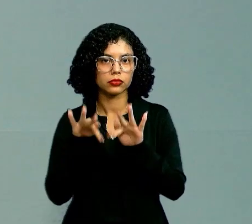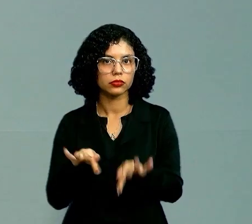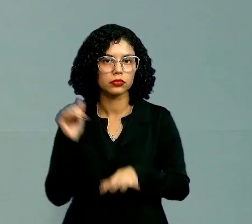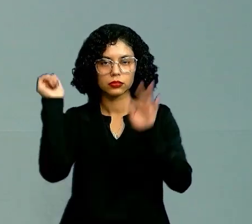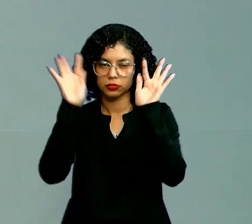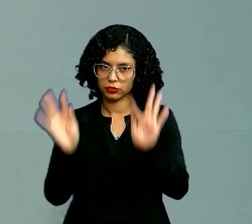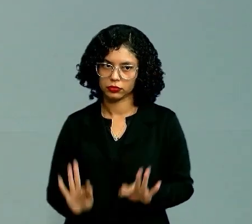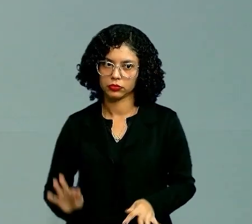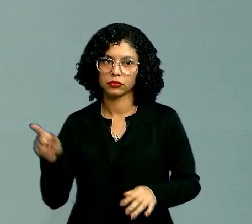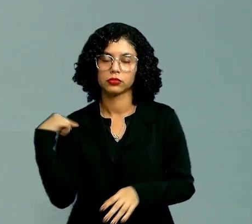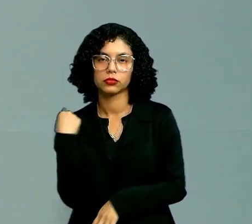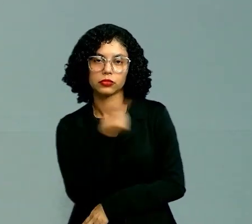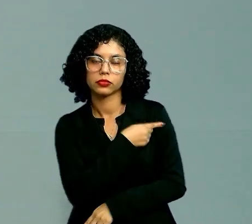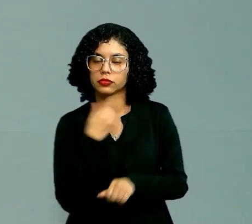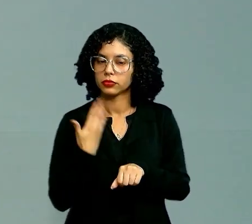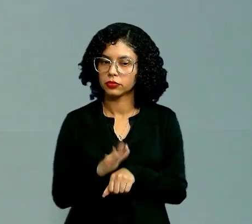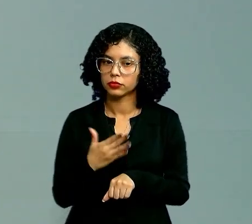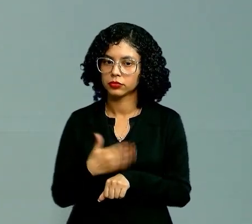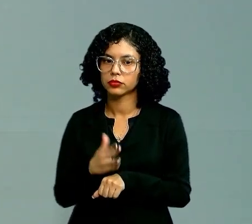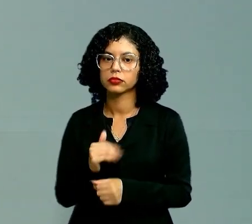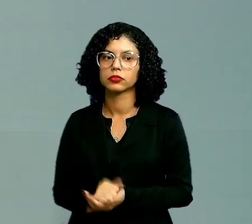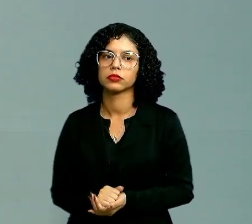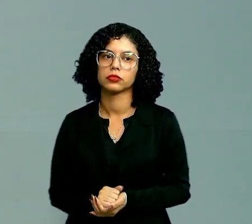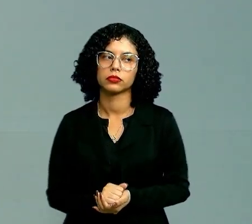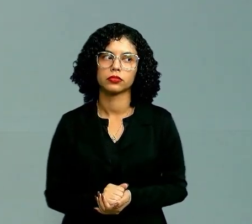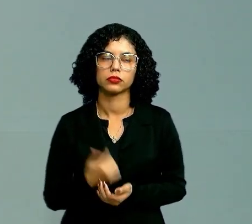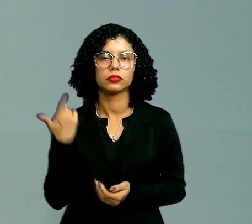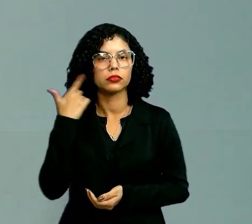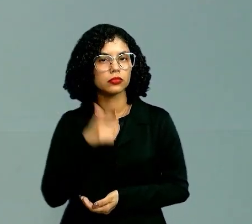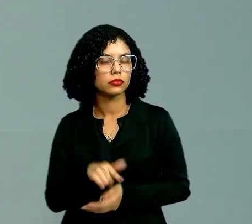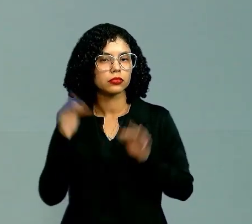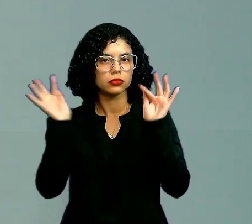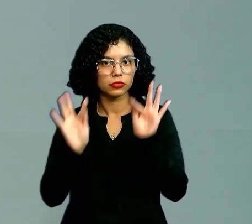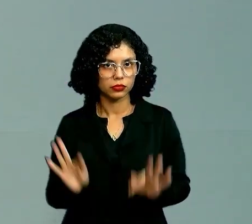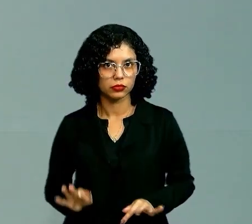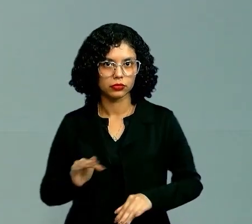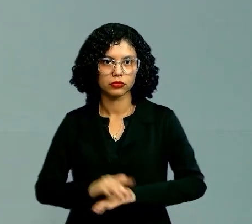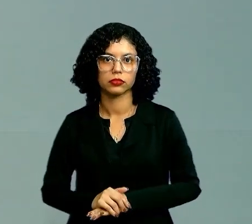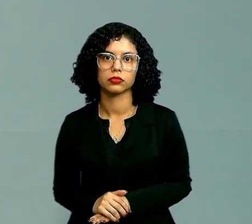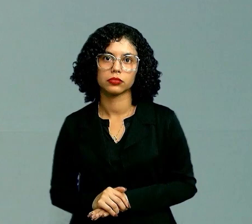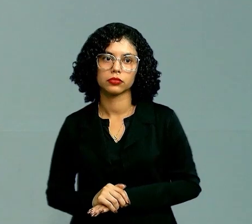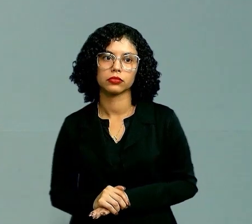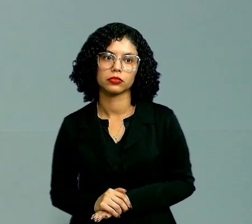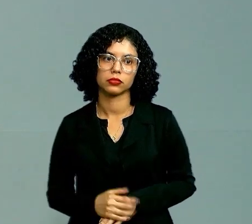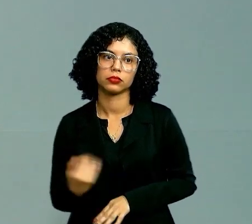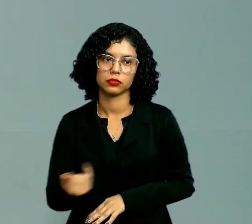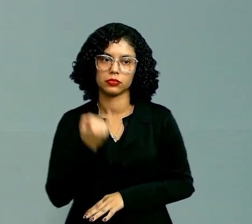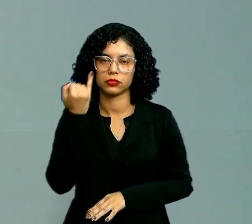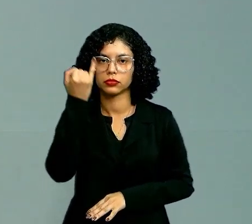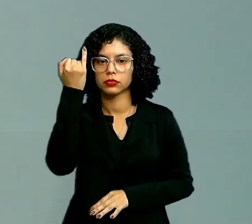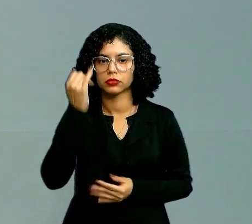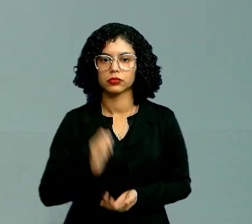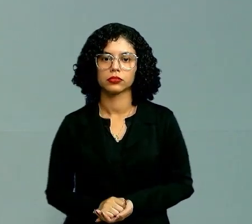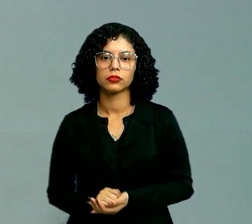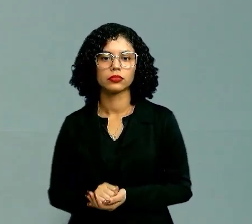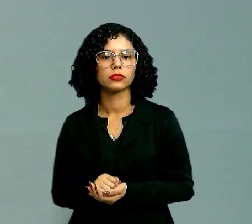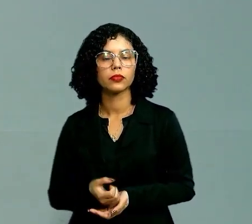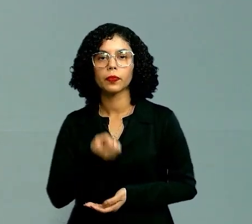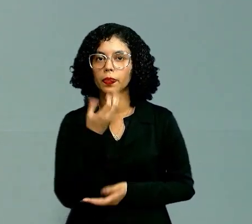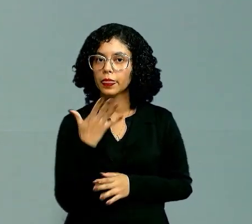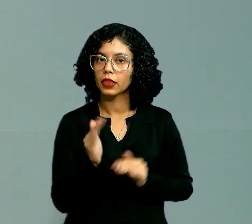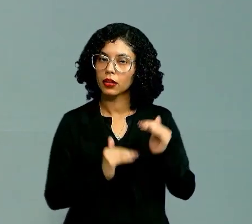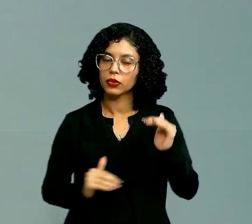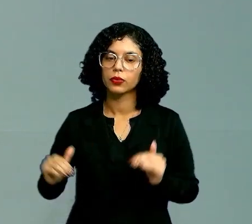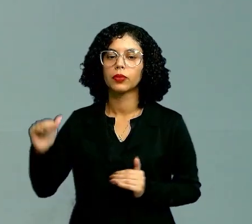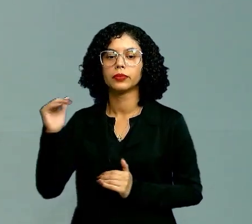felicidade nós devemos praticar as virtudes para alcançar a felicidade fundamentalmente então é o bem